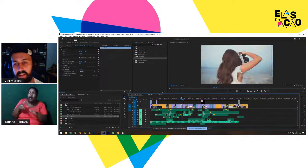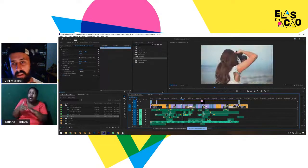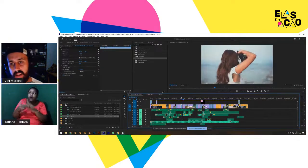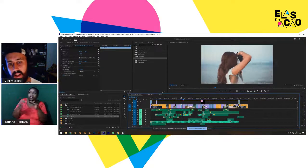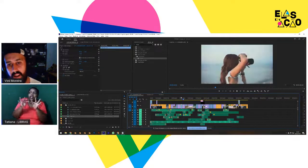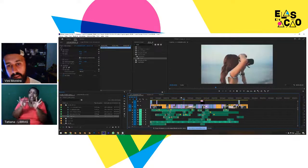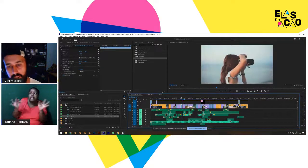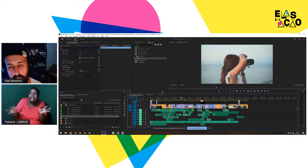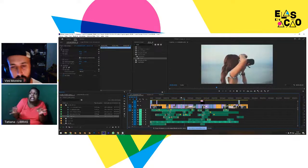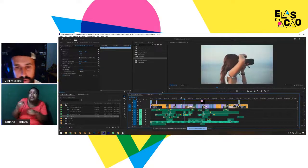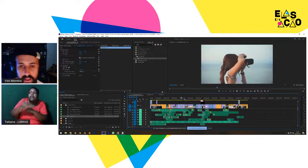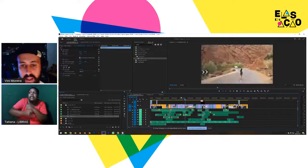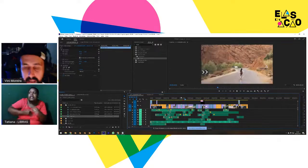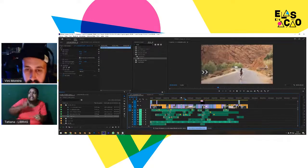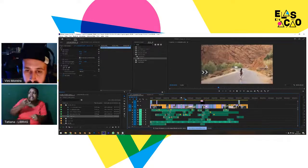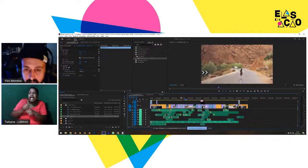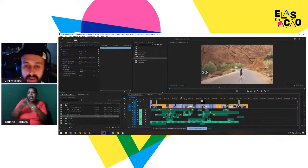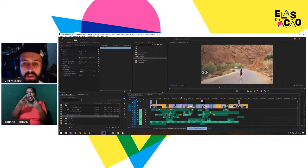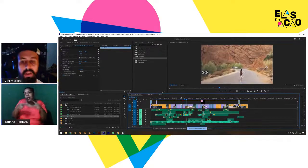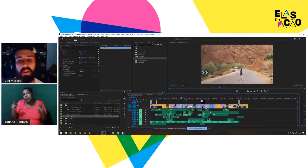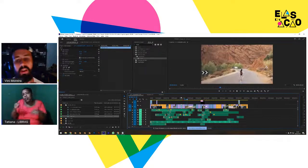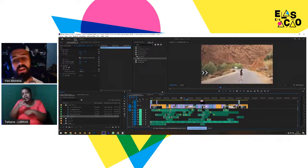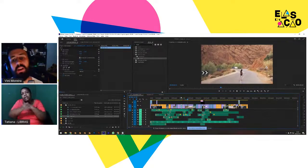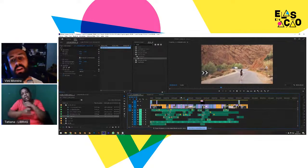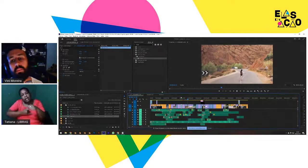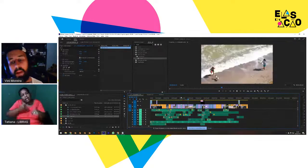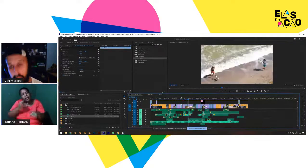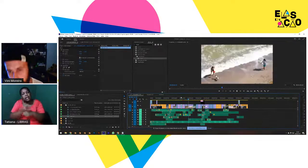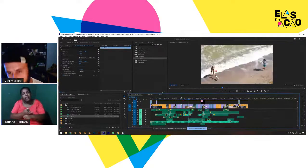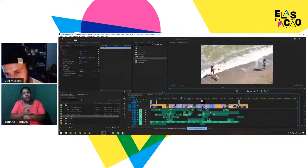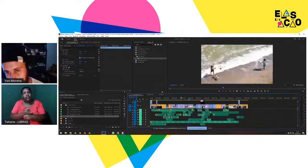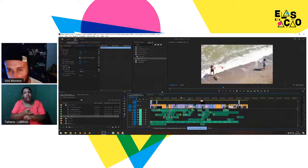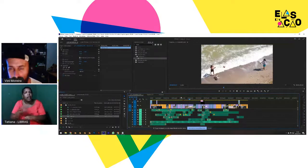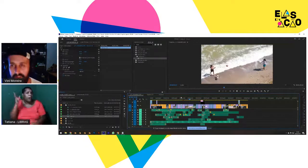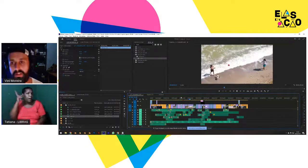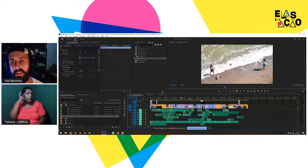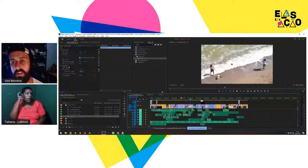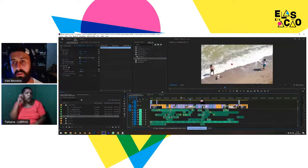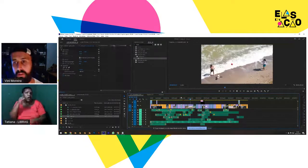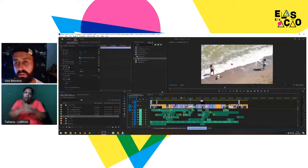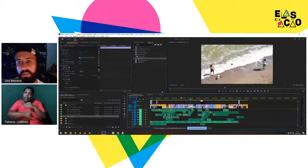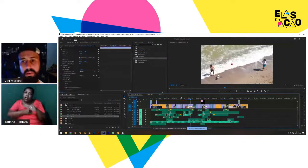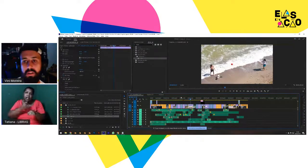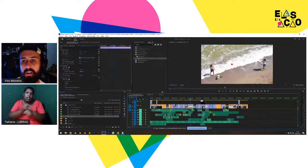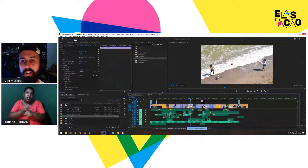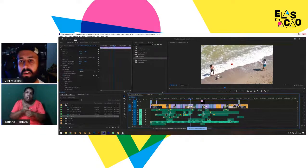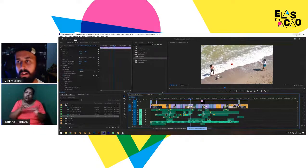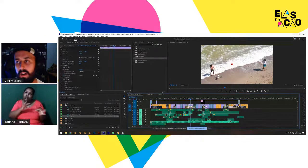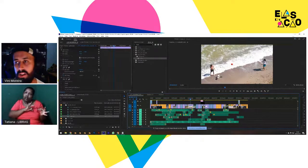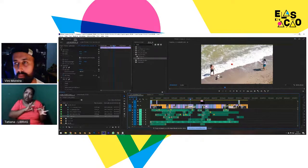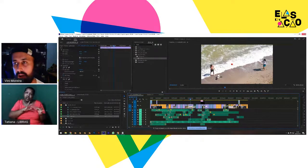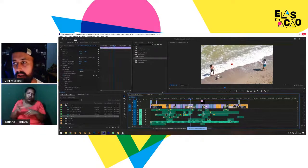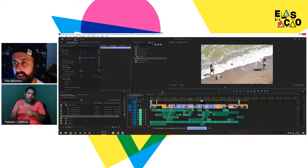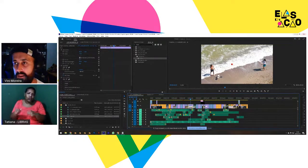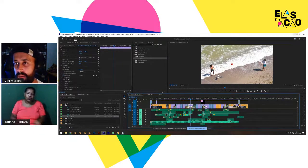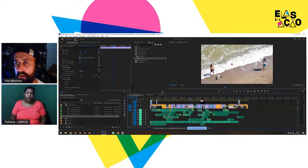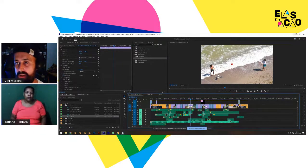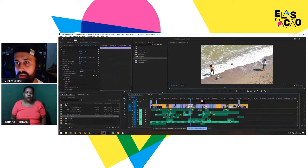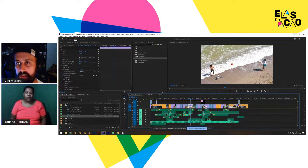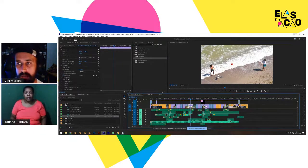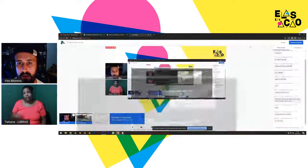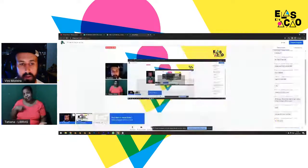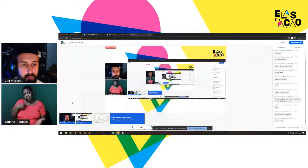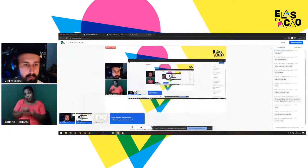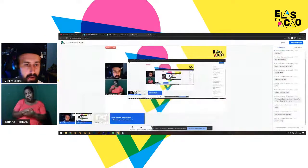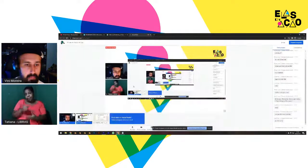e imagens da internet música da internet e barulhos da internet e tudo a gente paga a